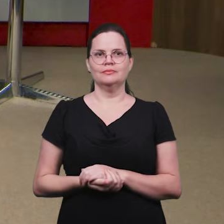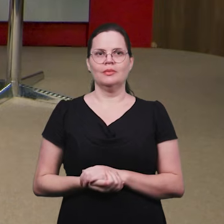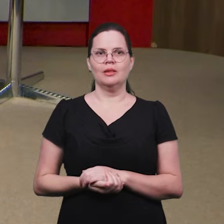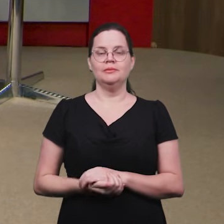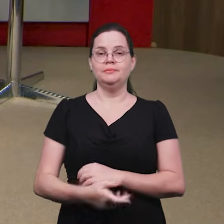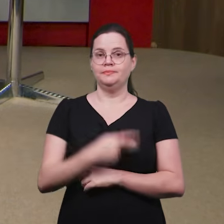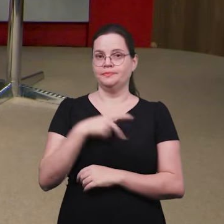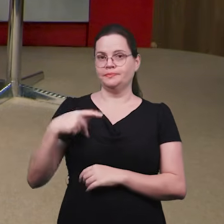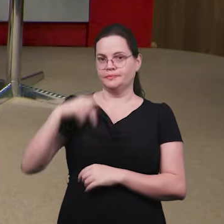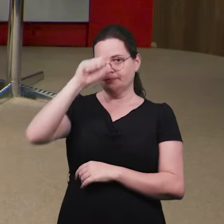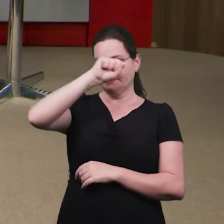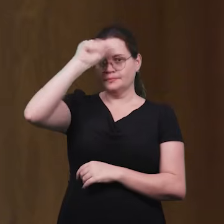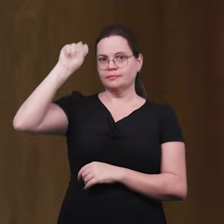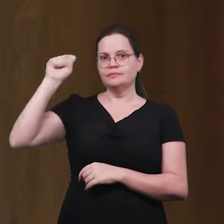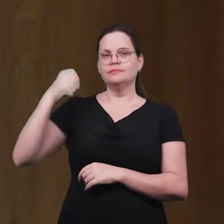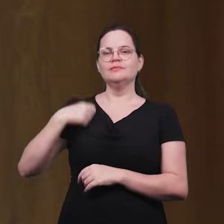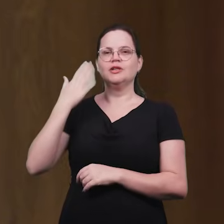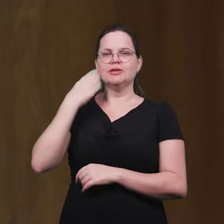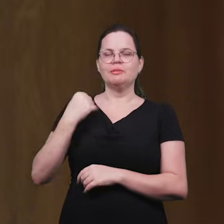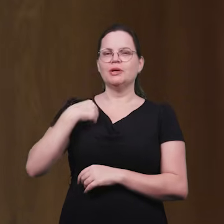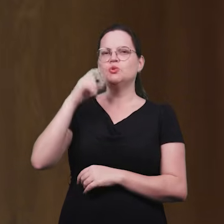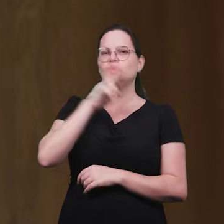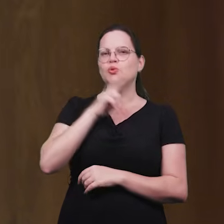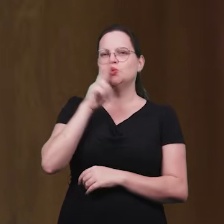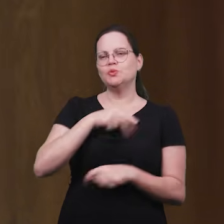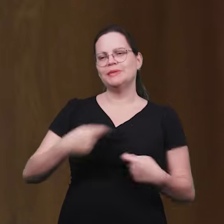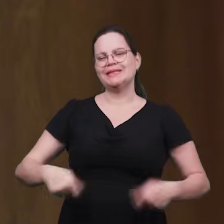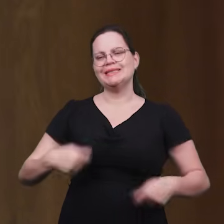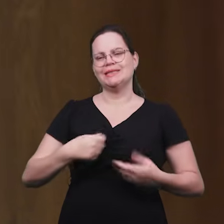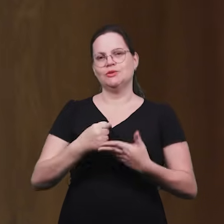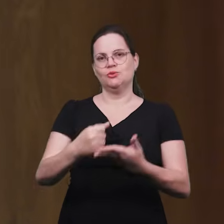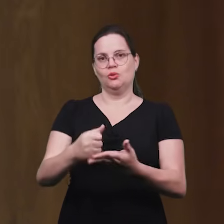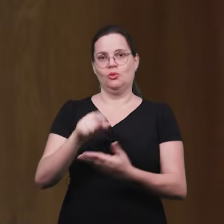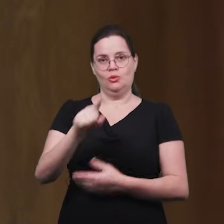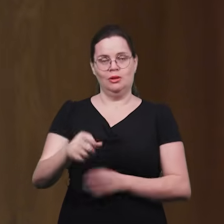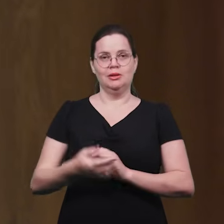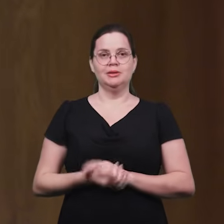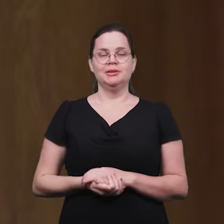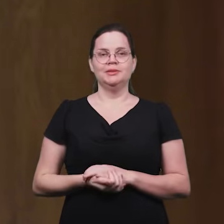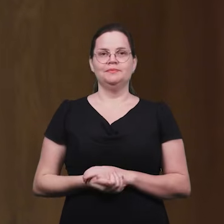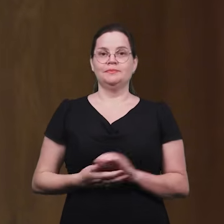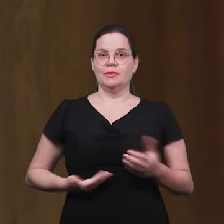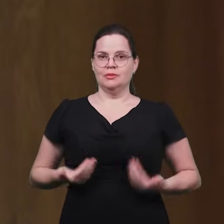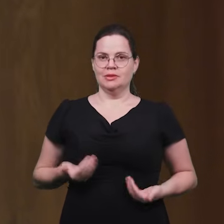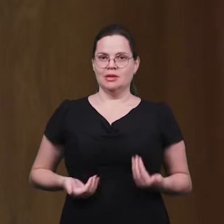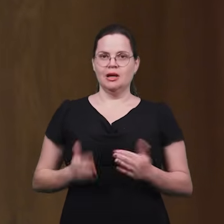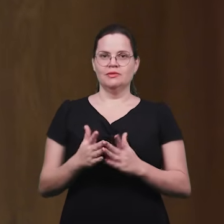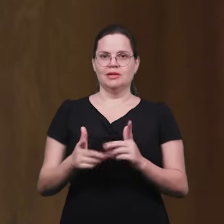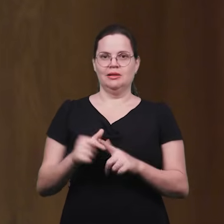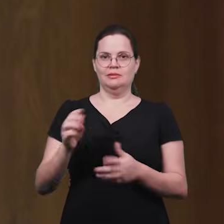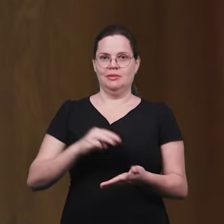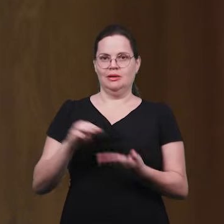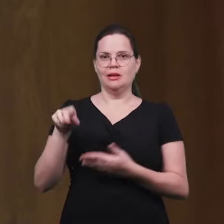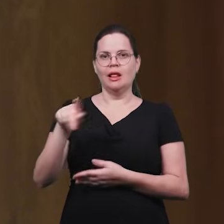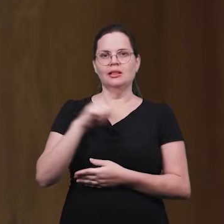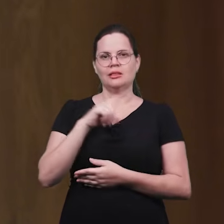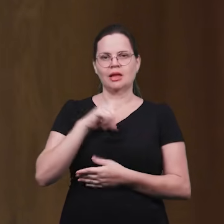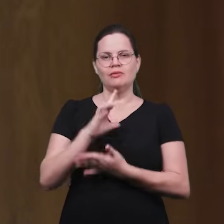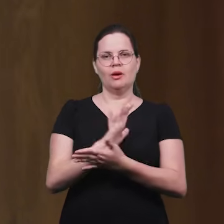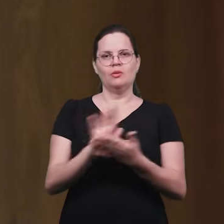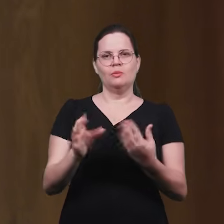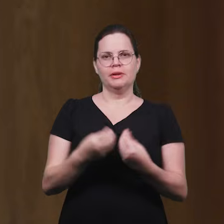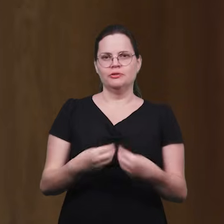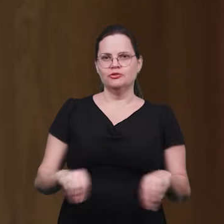Maravilha. E, pastor Sérgio, diante da urgência da situação, os irmãos da igreja ali